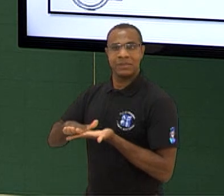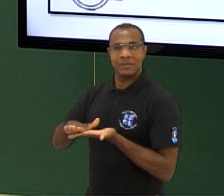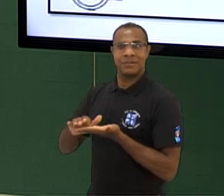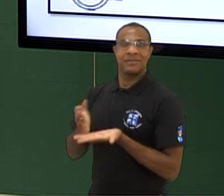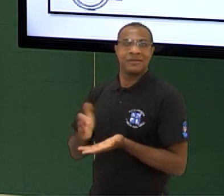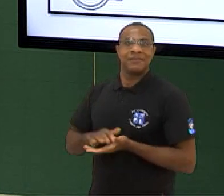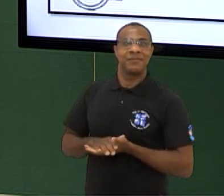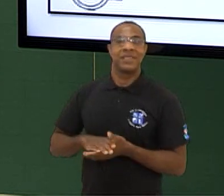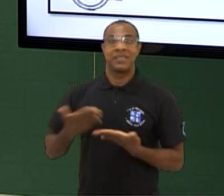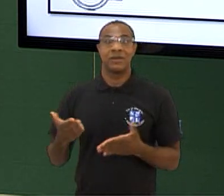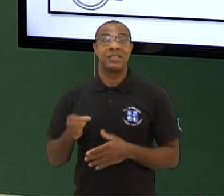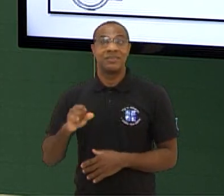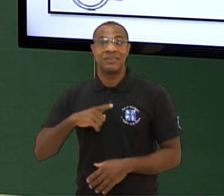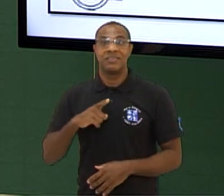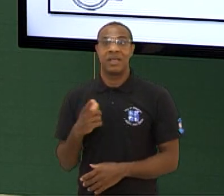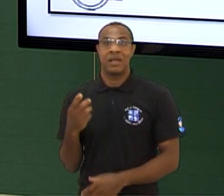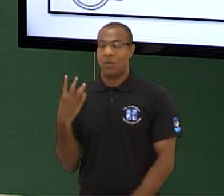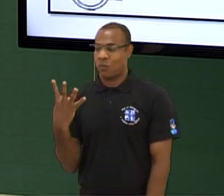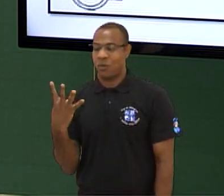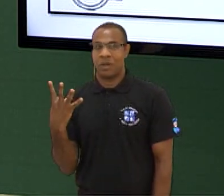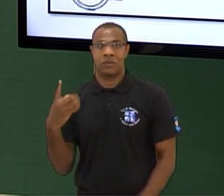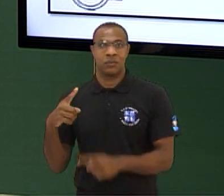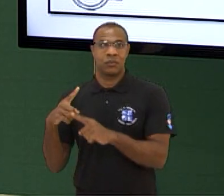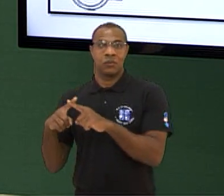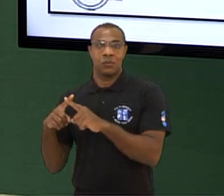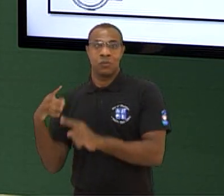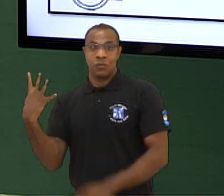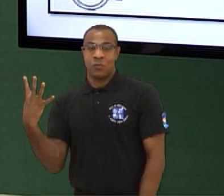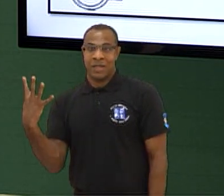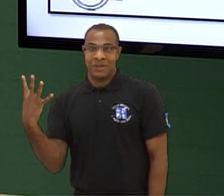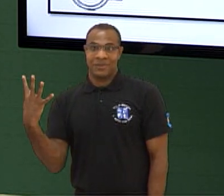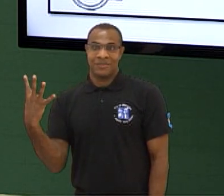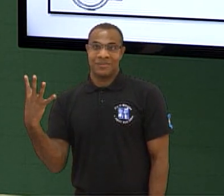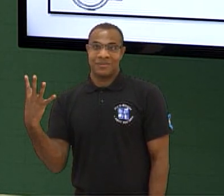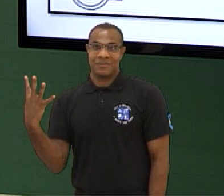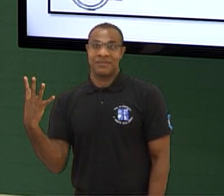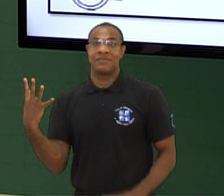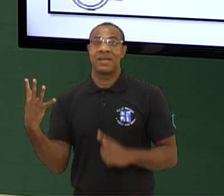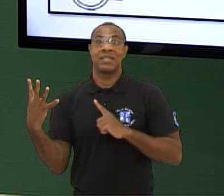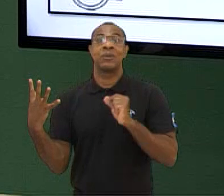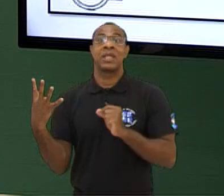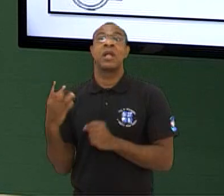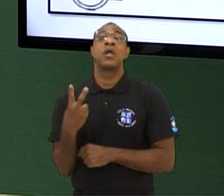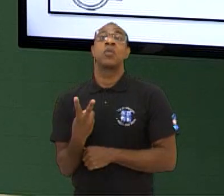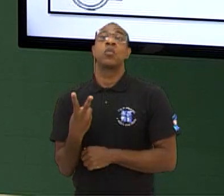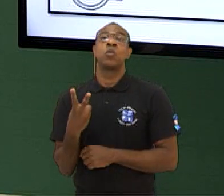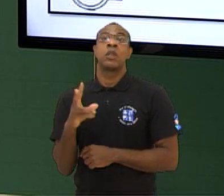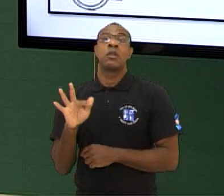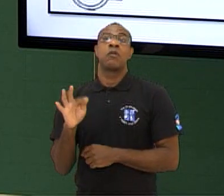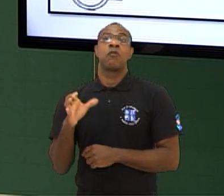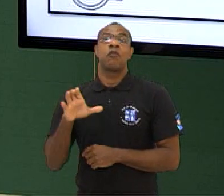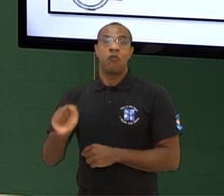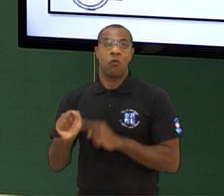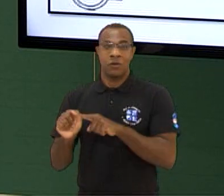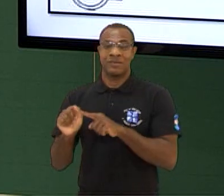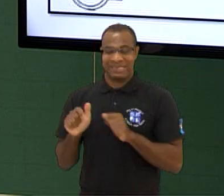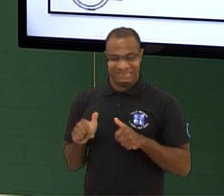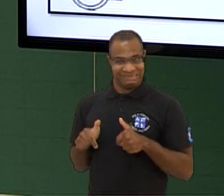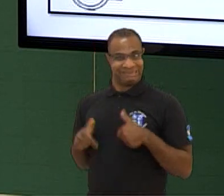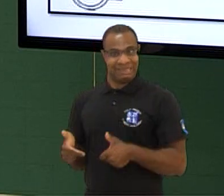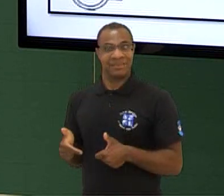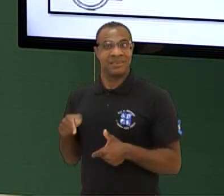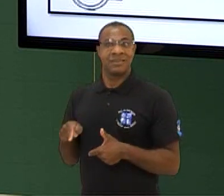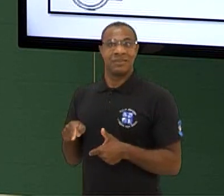integral, 4x4, vejam, você vai ter duas forças de ação empurrando o veículo